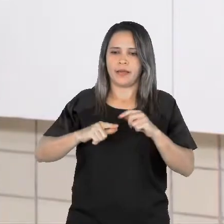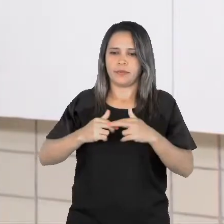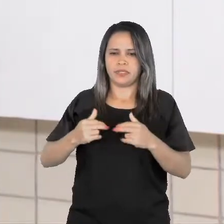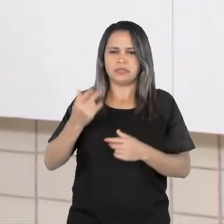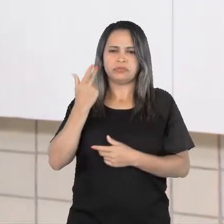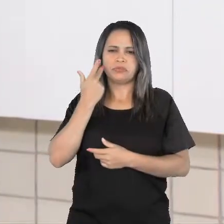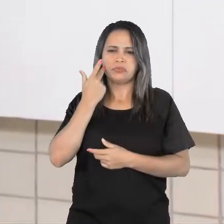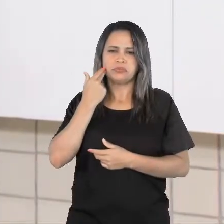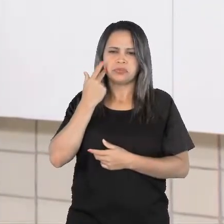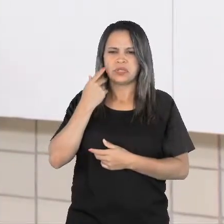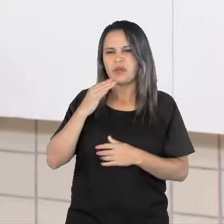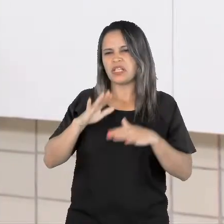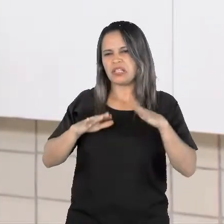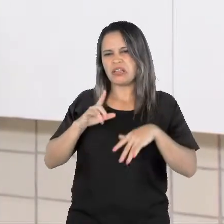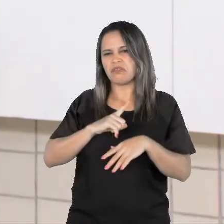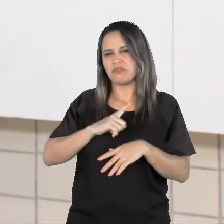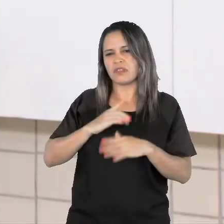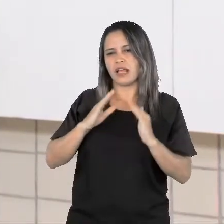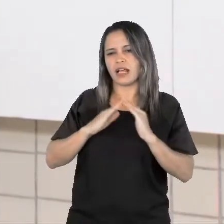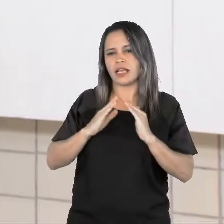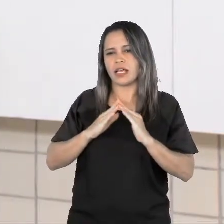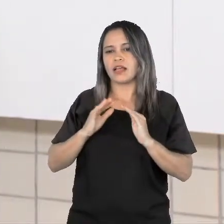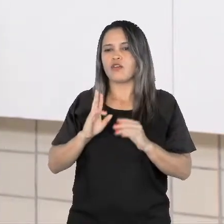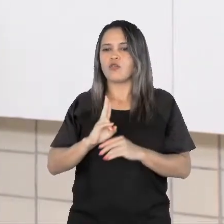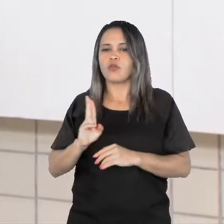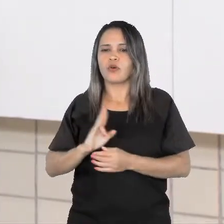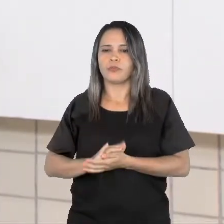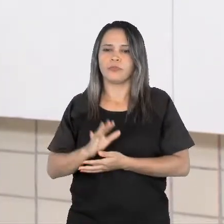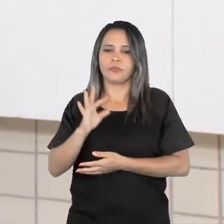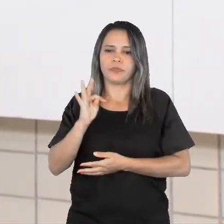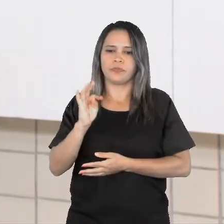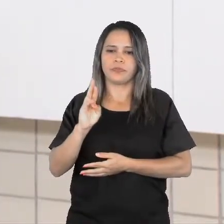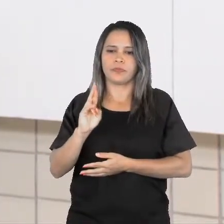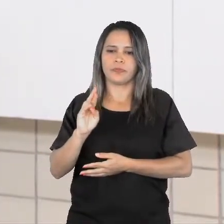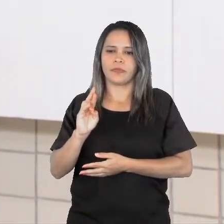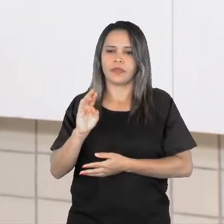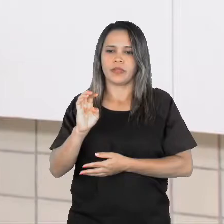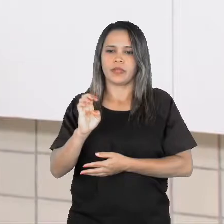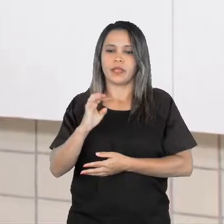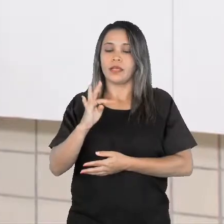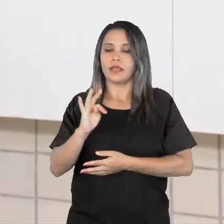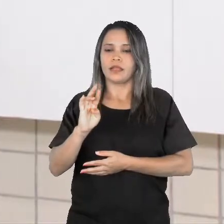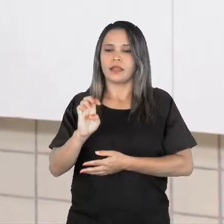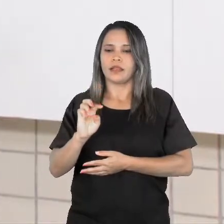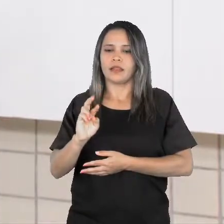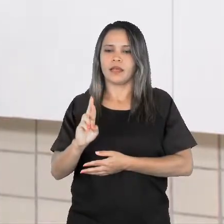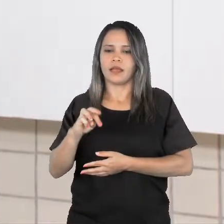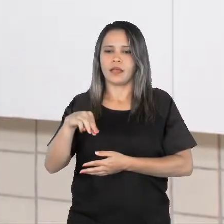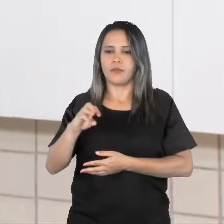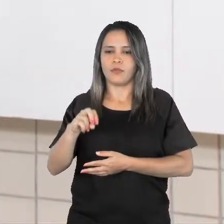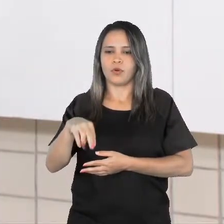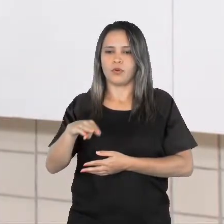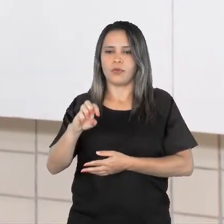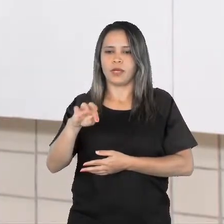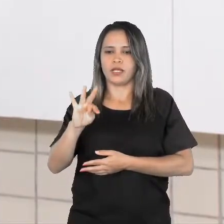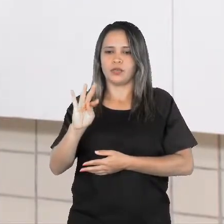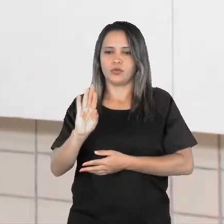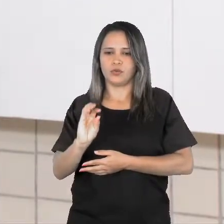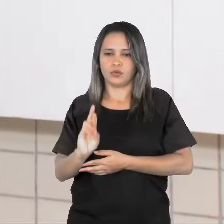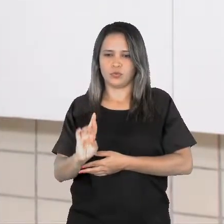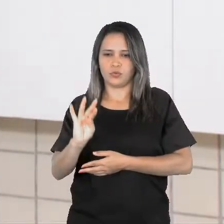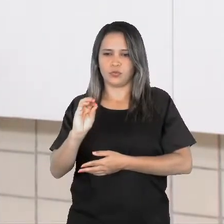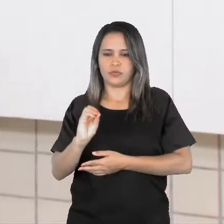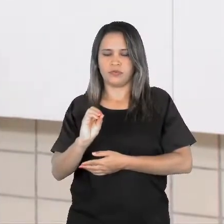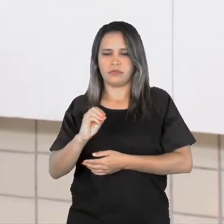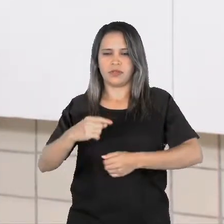simples que tem em quase toda casa, que é chamado de termômetro, né? Coloca debaixo do braço. Se você